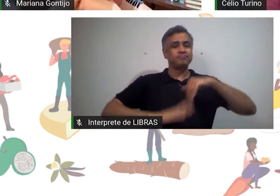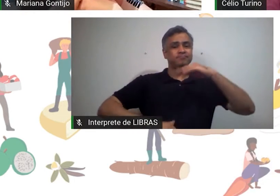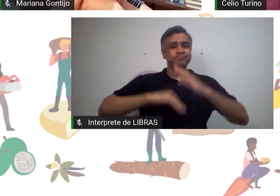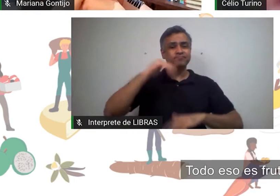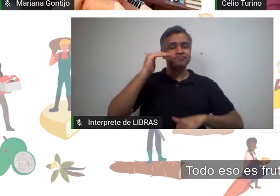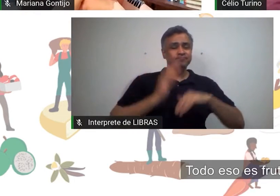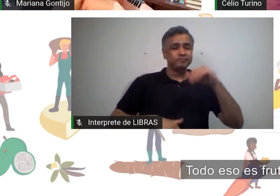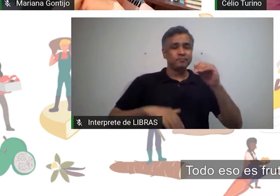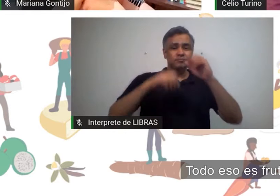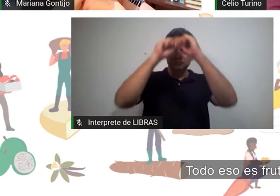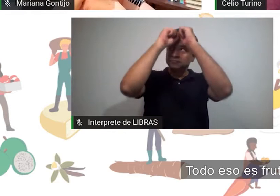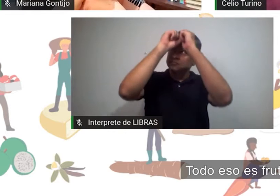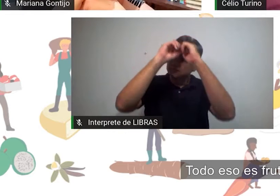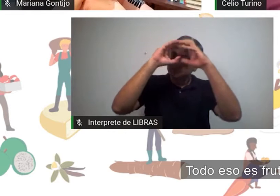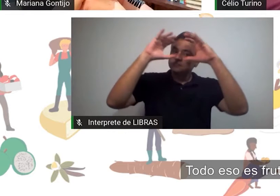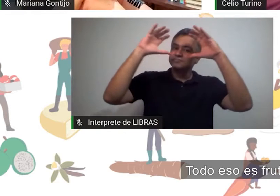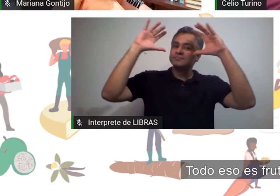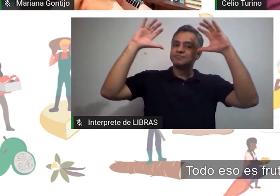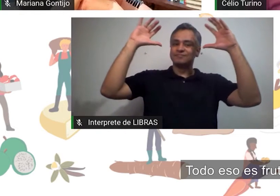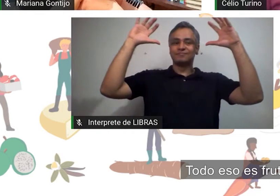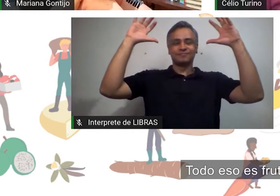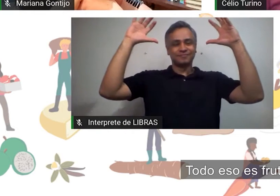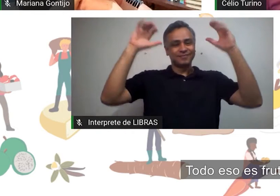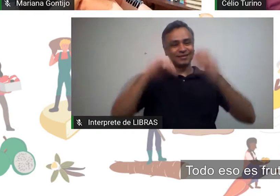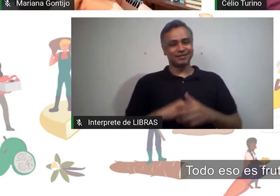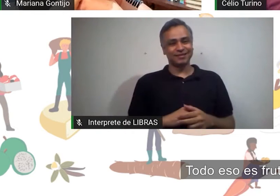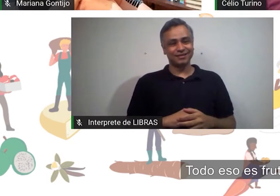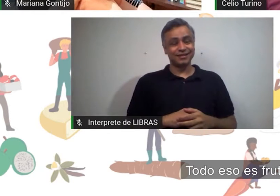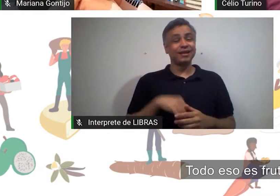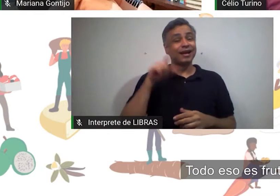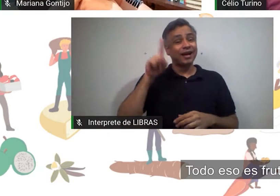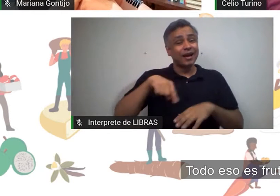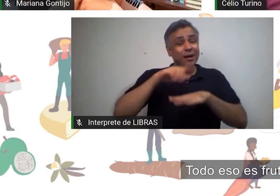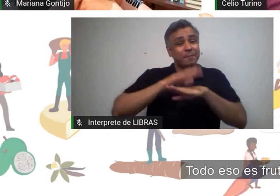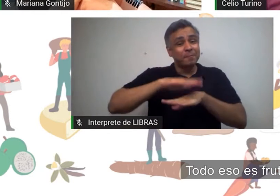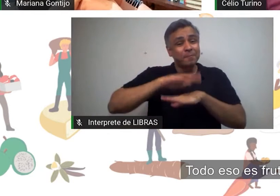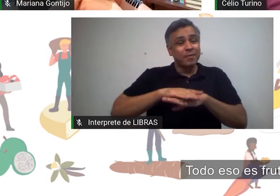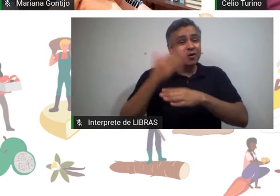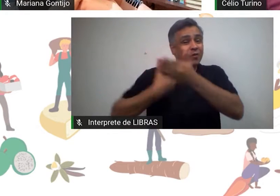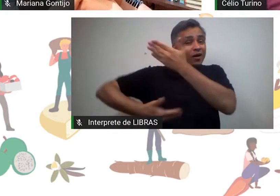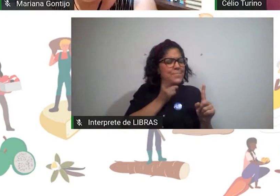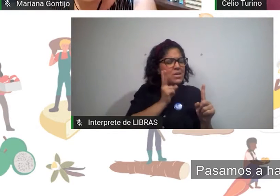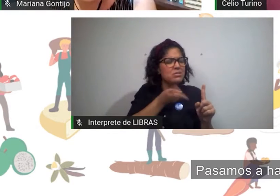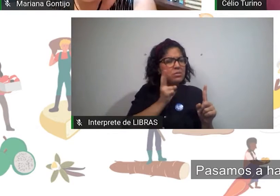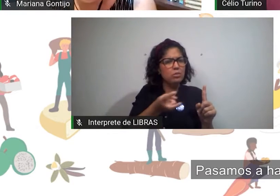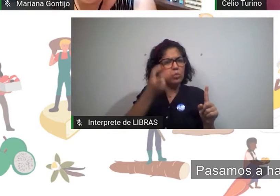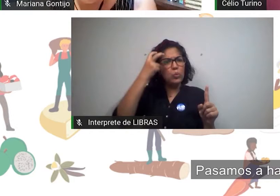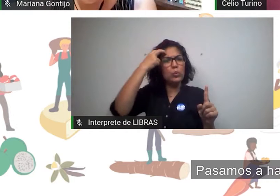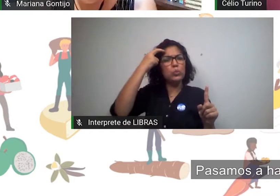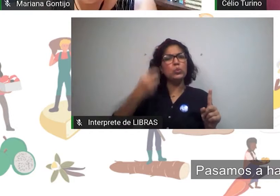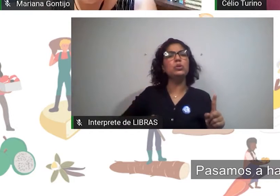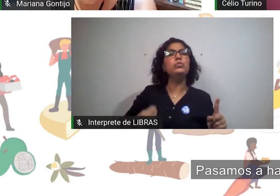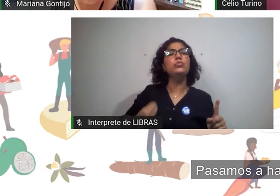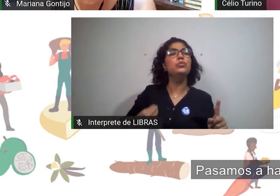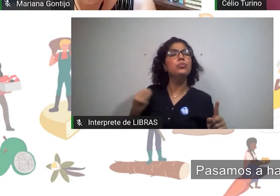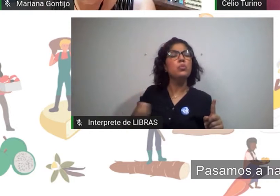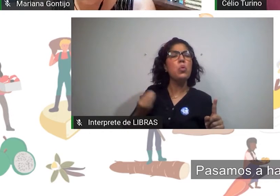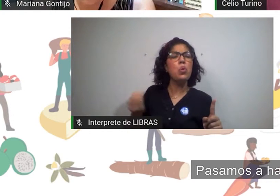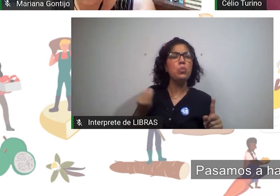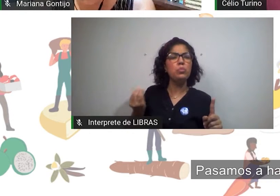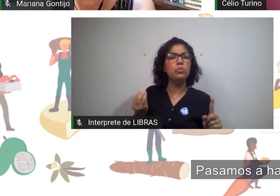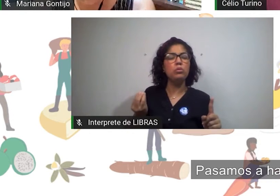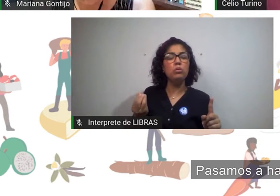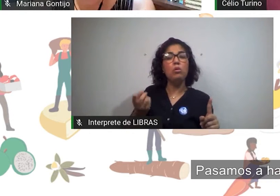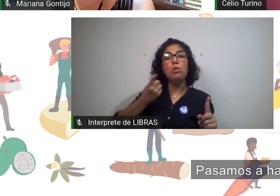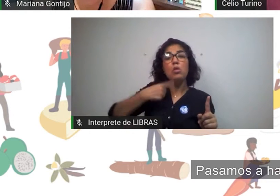imaginar. Isso tudo é fruto dessa cultura alimentar. A gente passa a